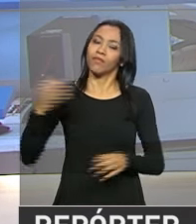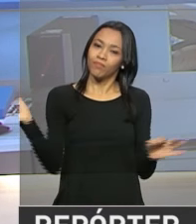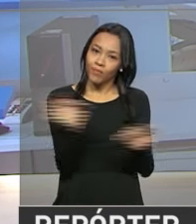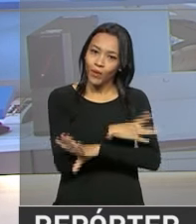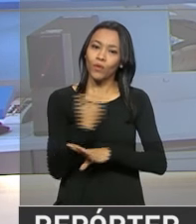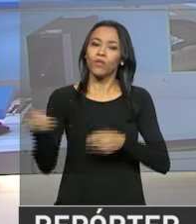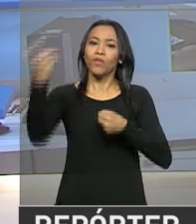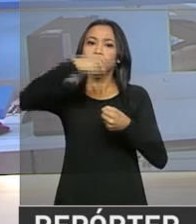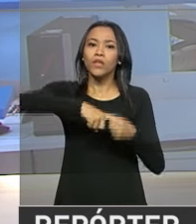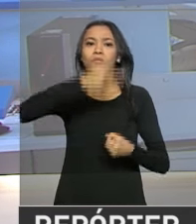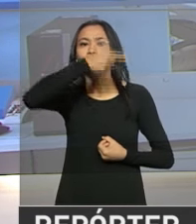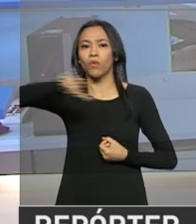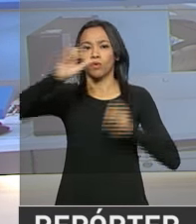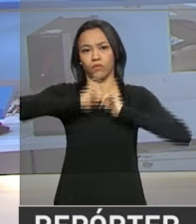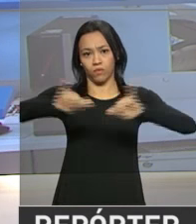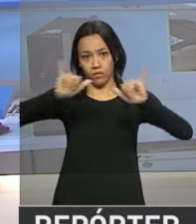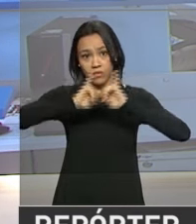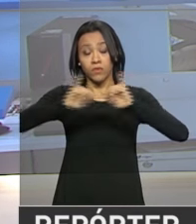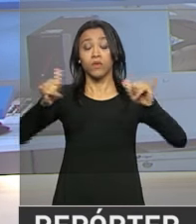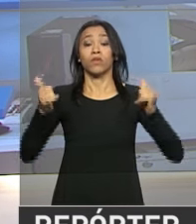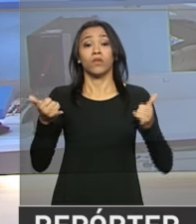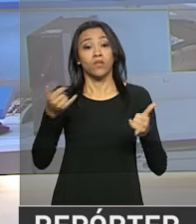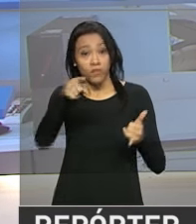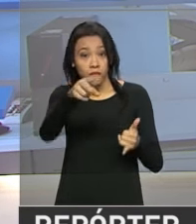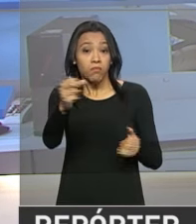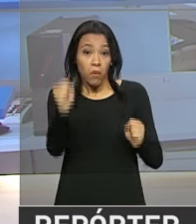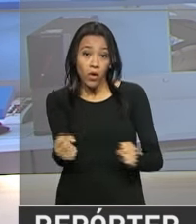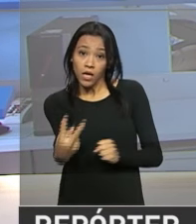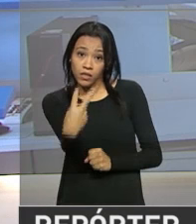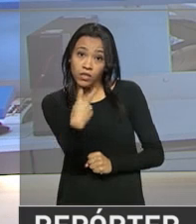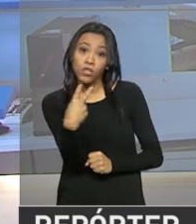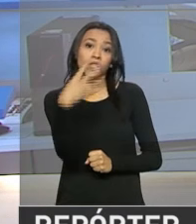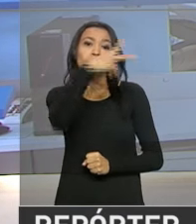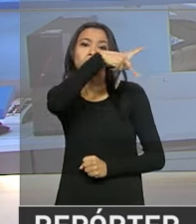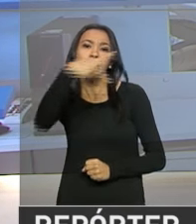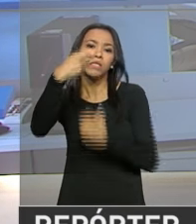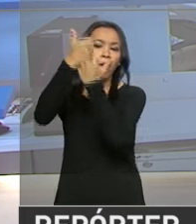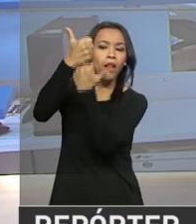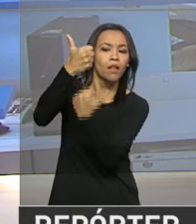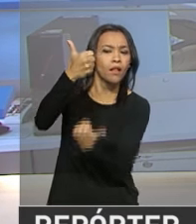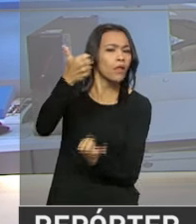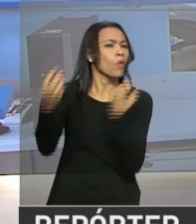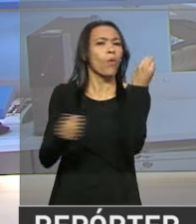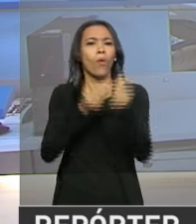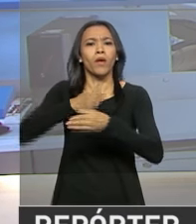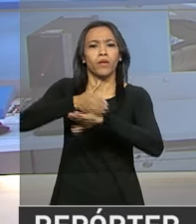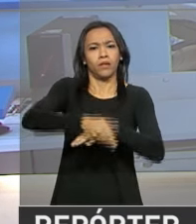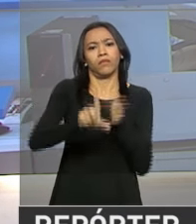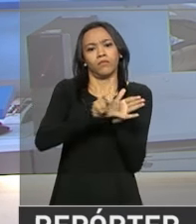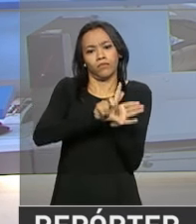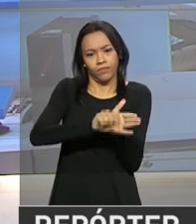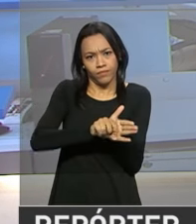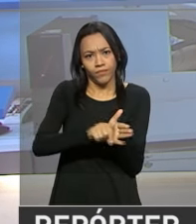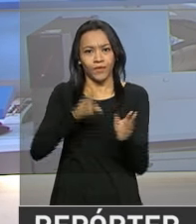voltamos a qualquer momento com outras informações. Acompanhe as novidades do Executivo Federal também em nossas redes